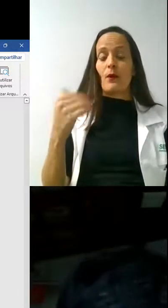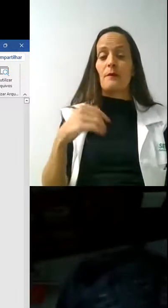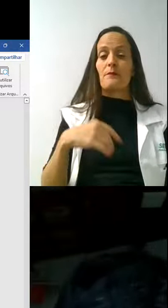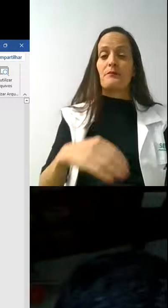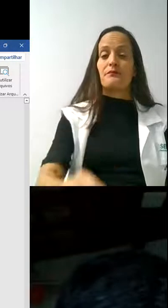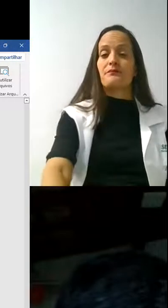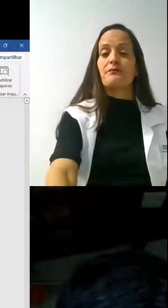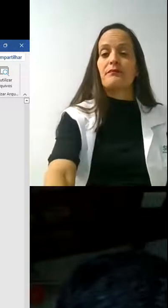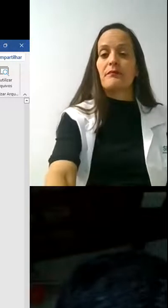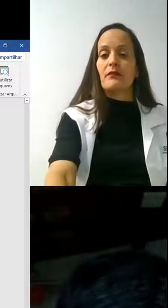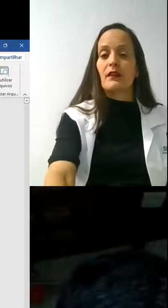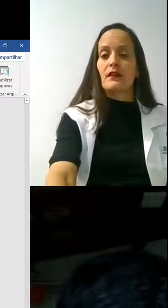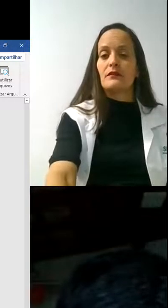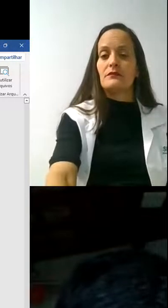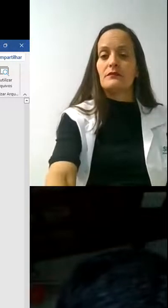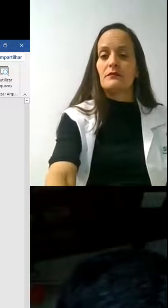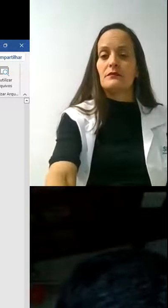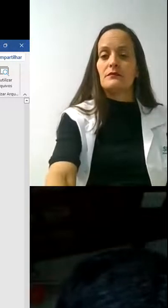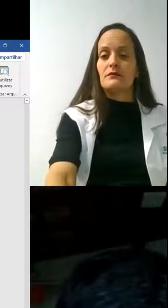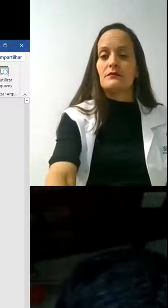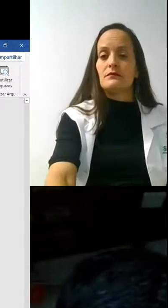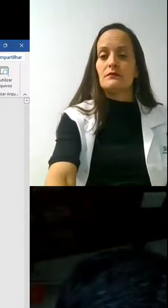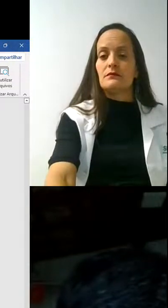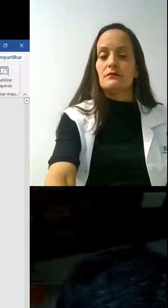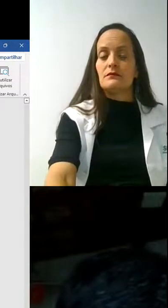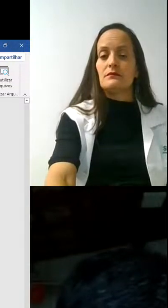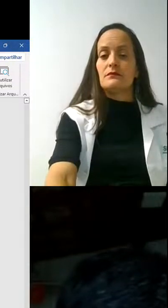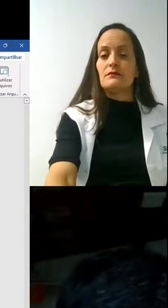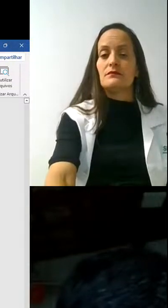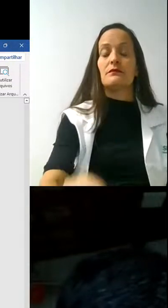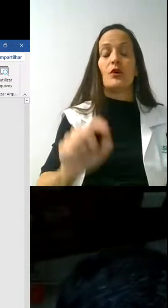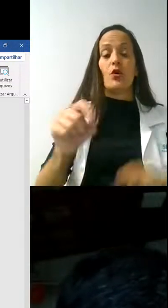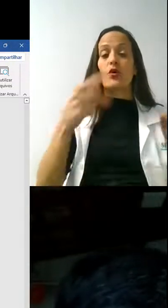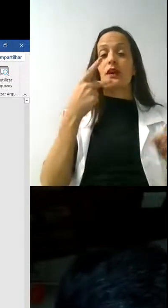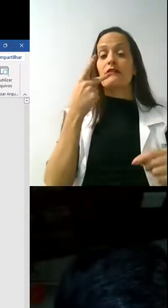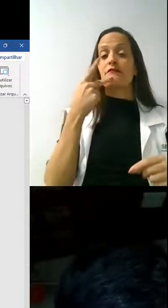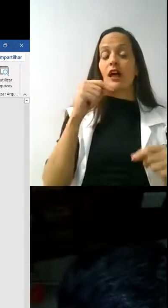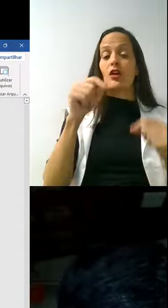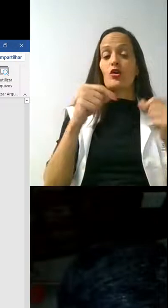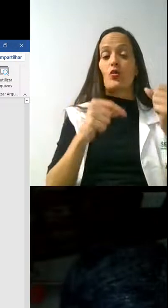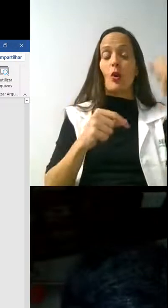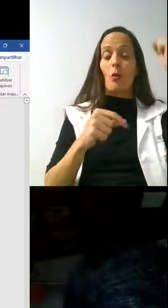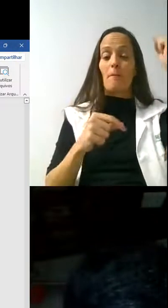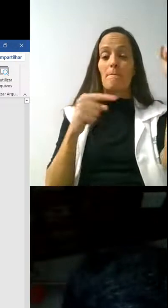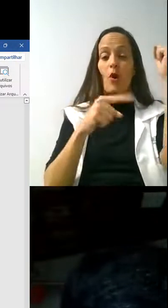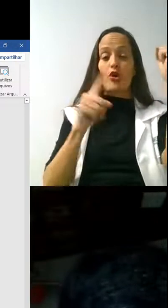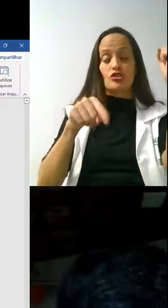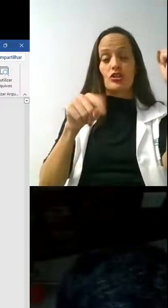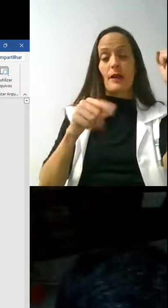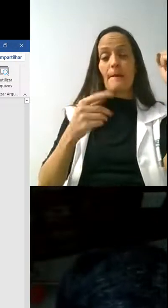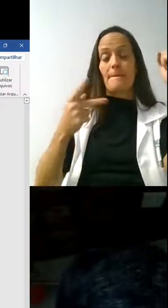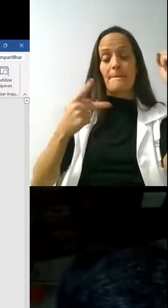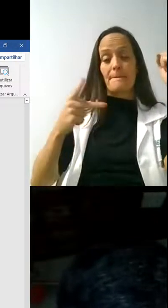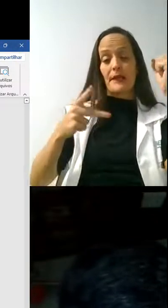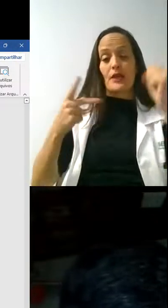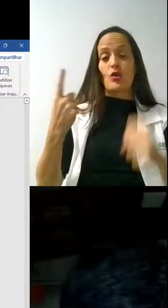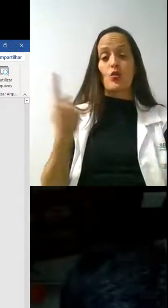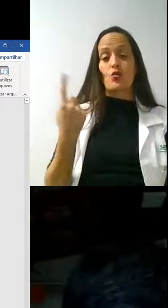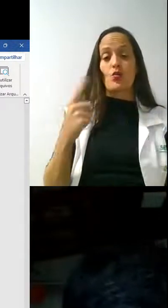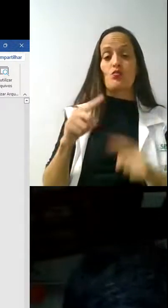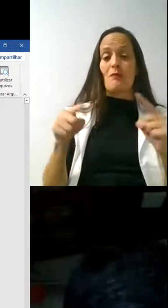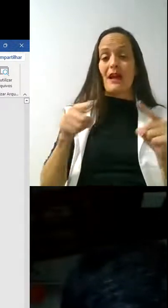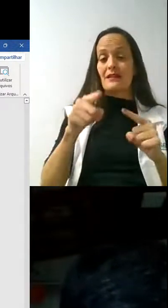Porque a situação aqui está já falando que ela é o quê? É o poste P1. Né? Aqui no desenho não tem, mas aqui